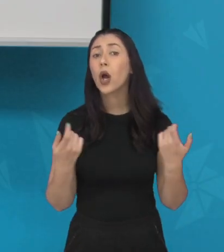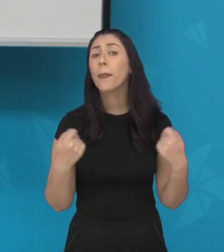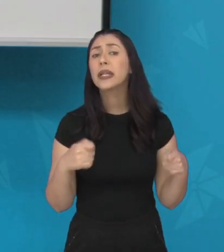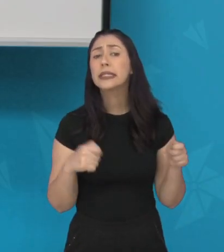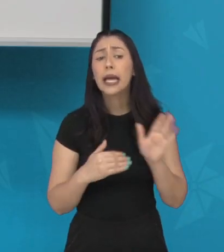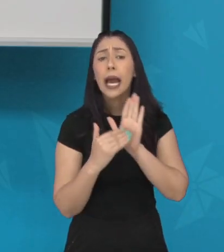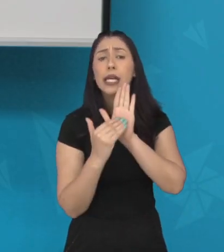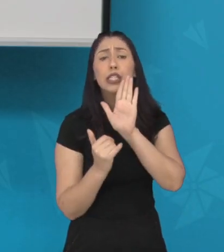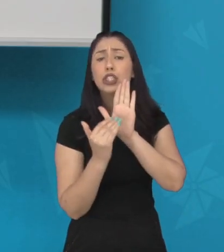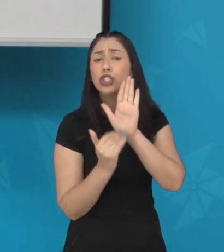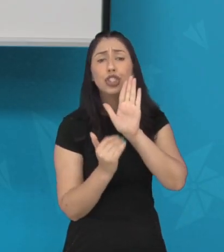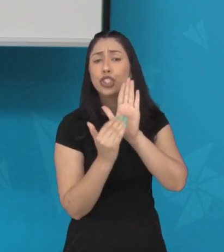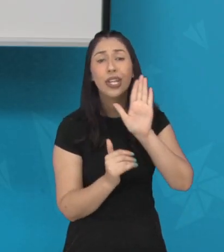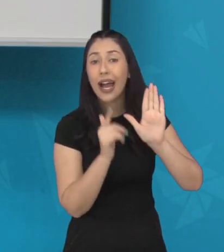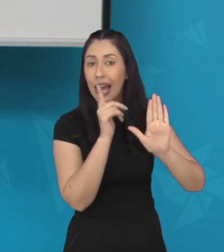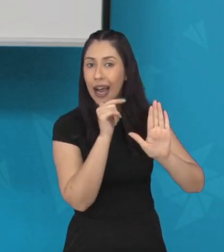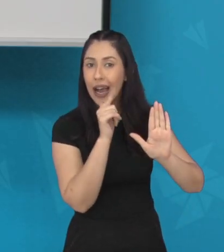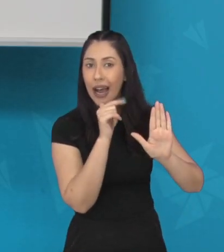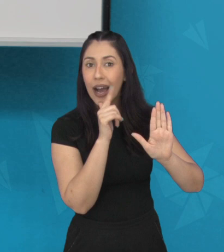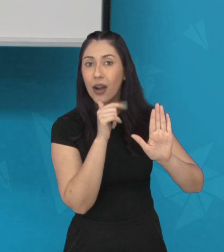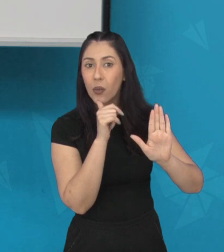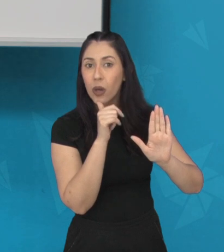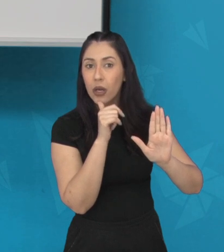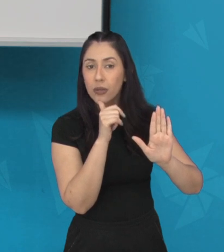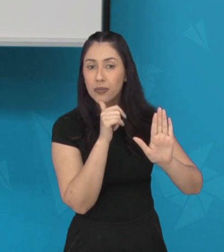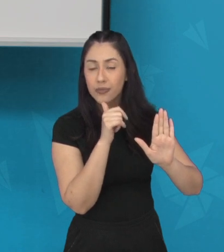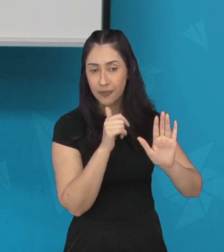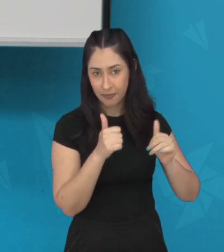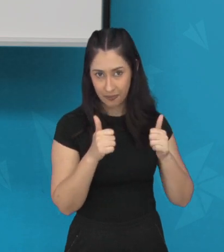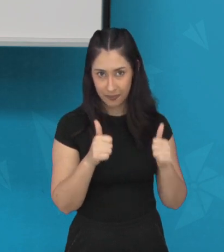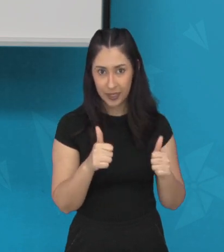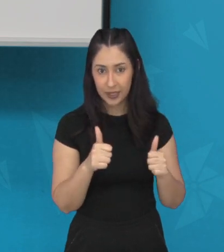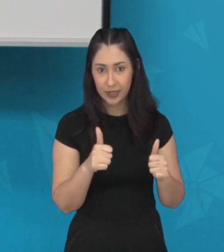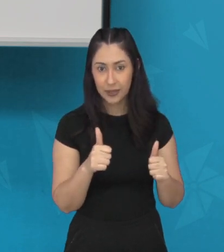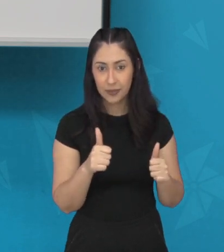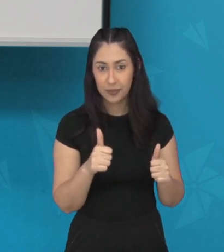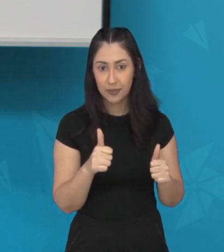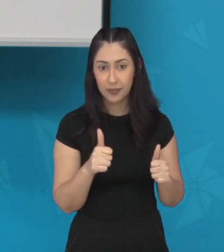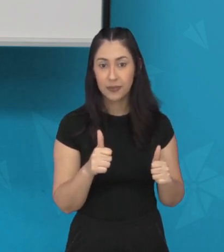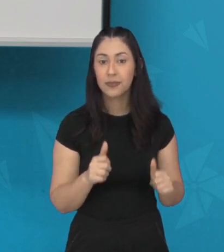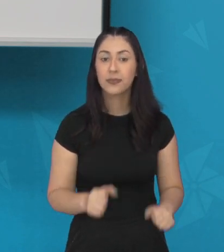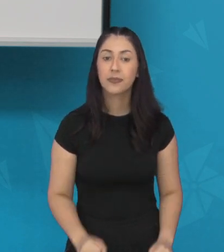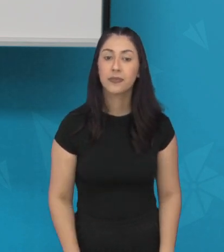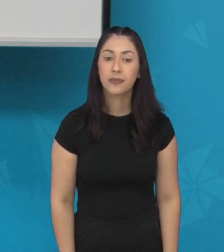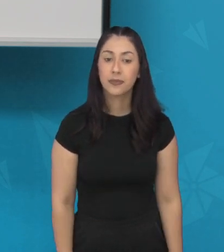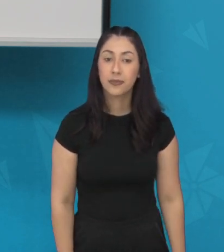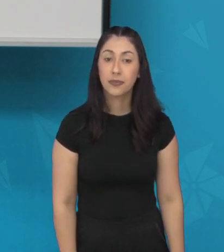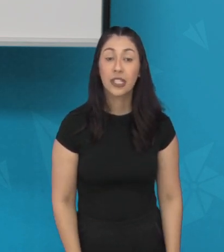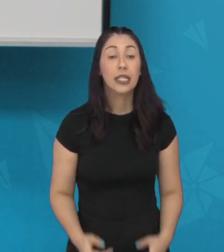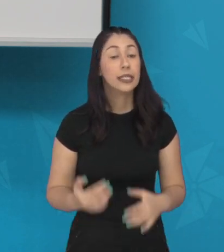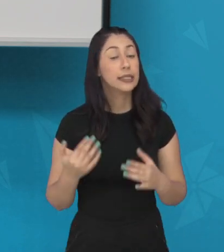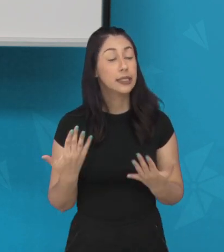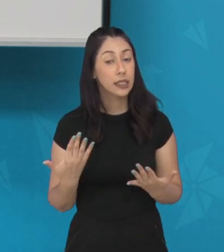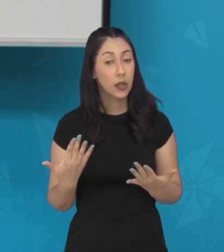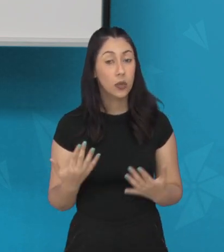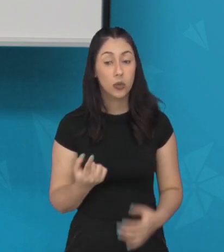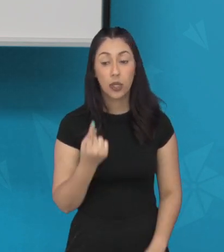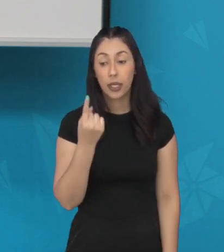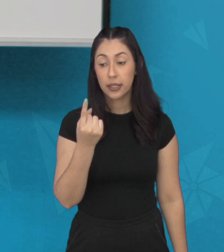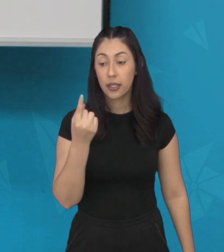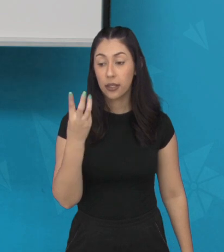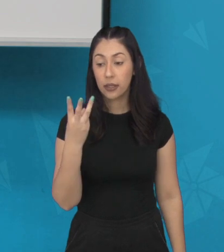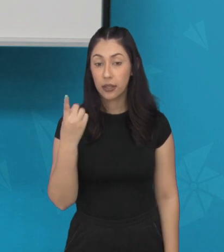Agora a gente vai subtrair a água da nossa, que a gente tem ali de massa, tudo bem? A gente então